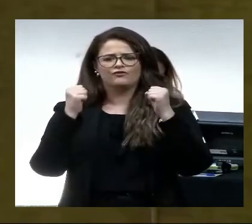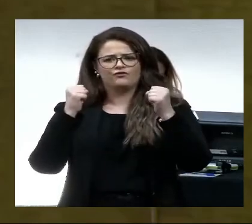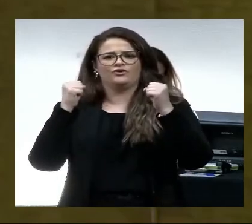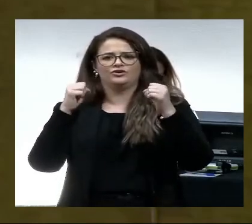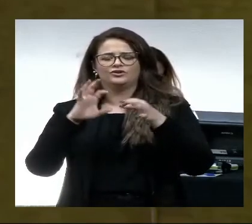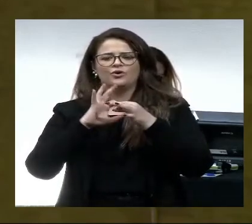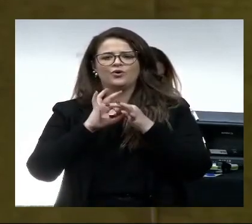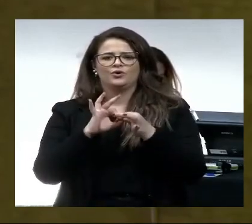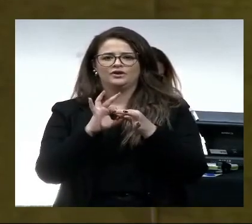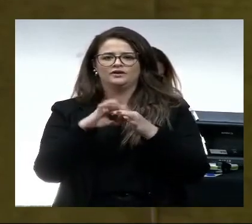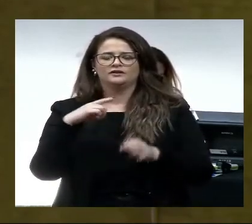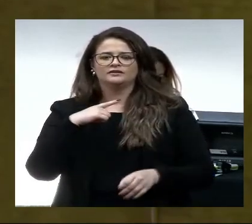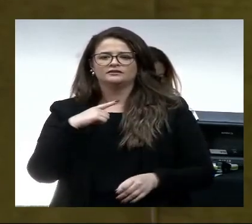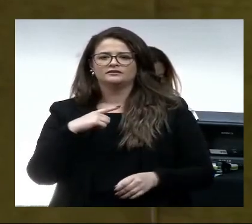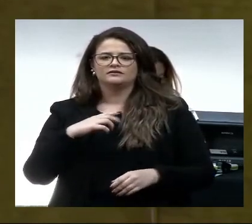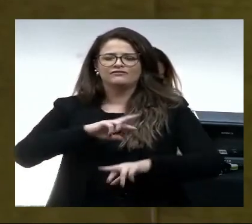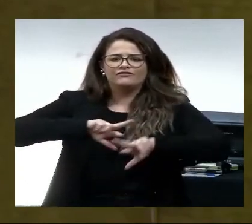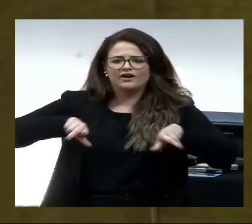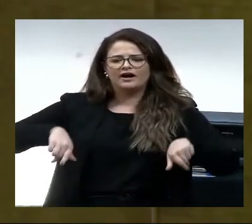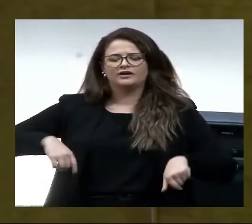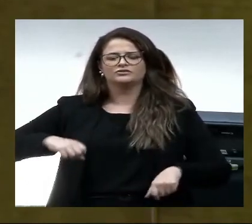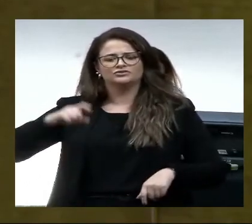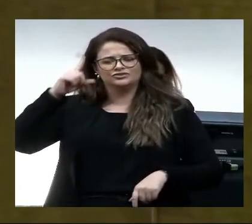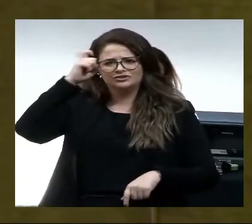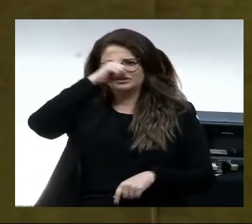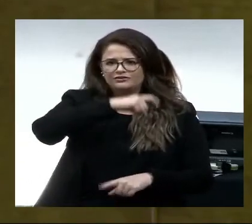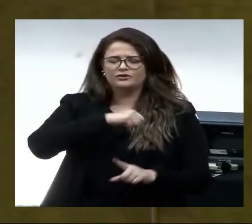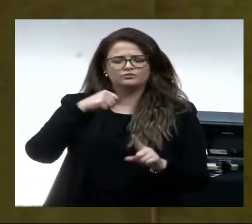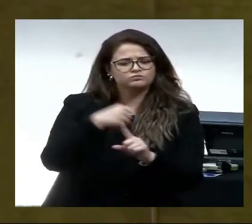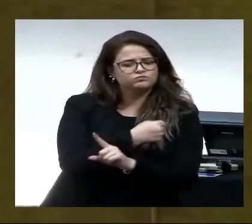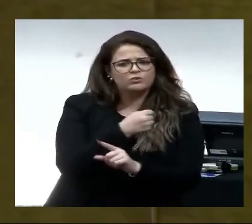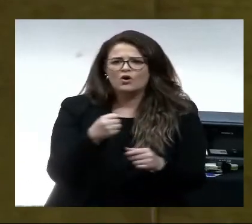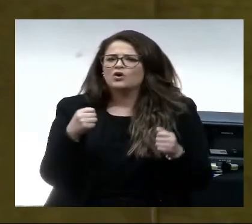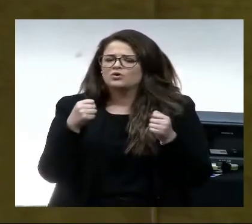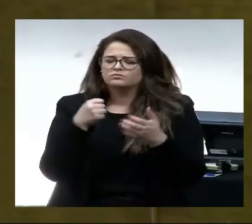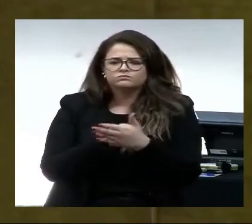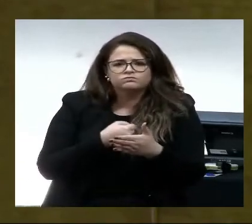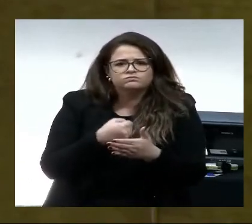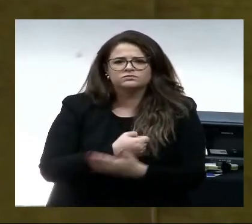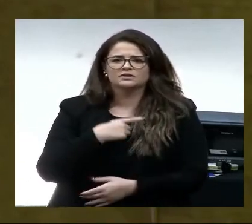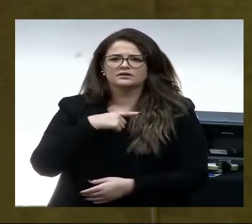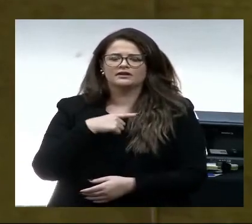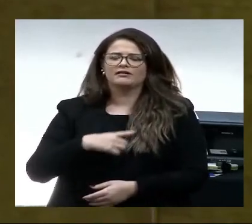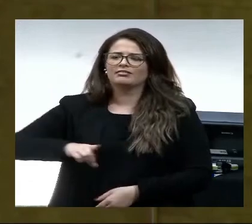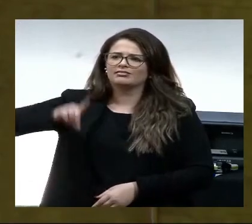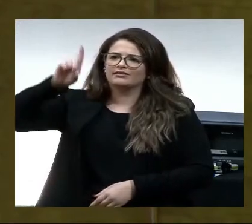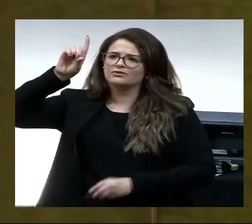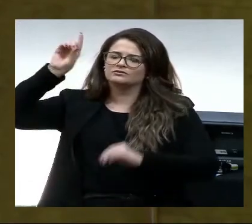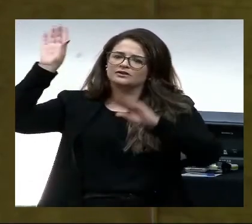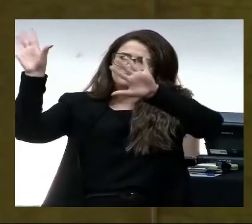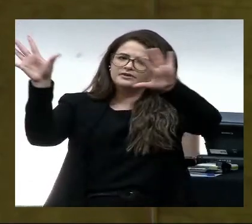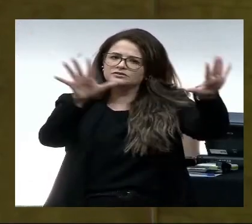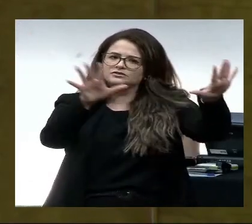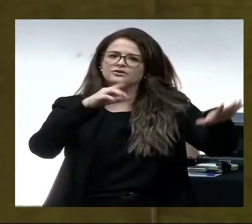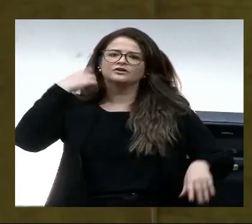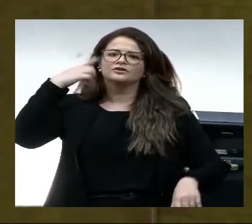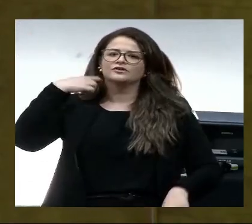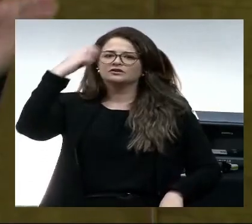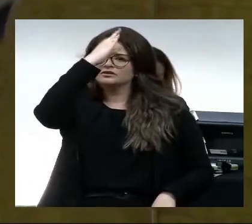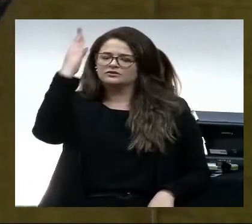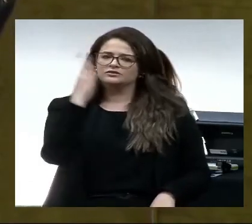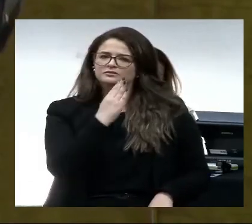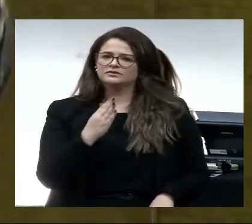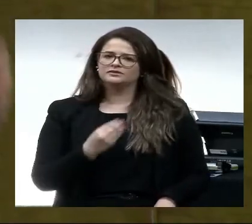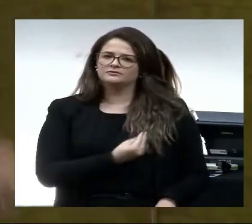unida para continuar enfrentando com sucesso os desafios que se impõem. Que Deus abençoe a advocacia do Brasil. Um grande